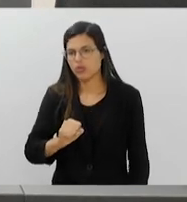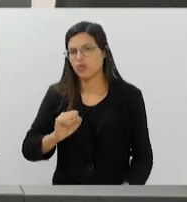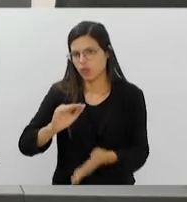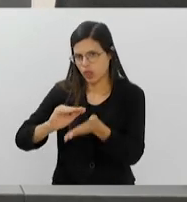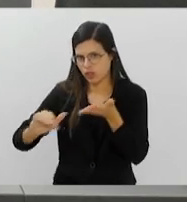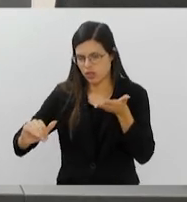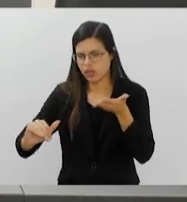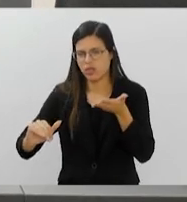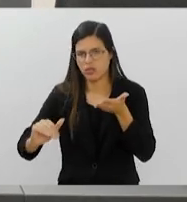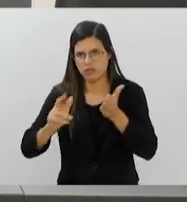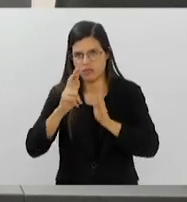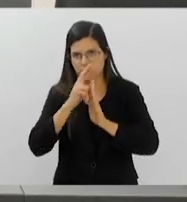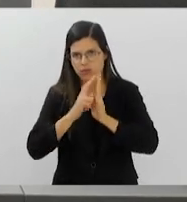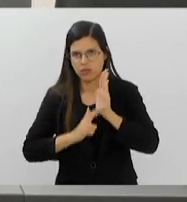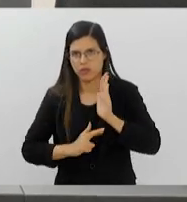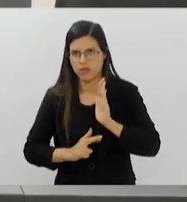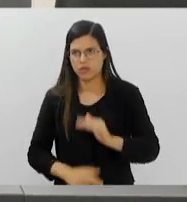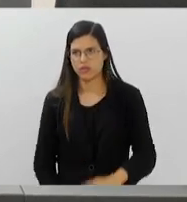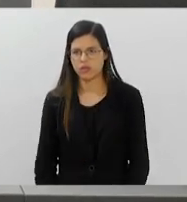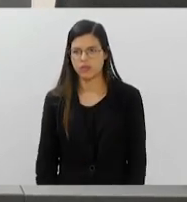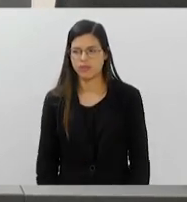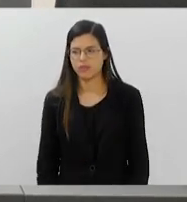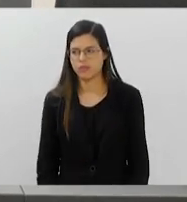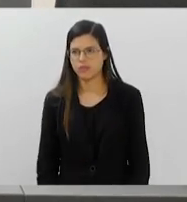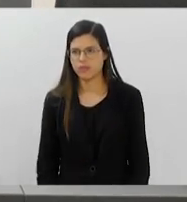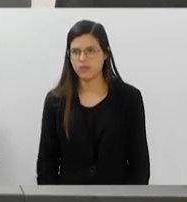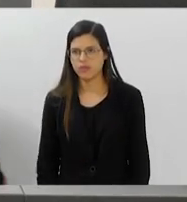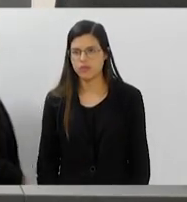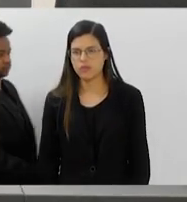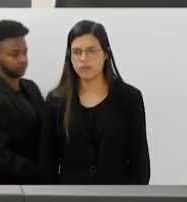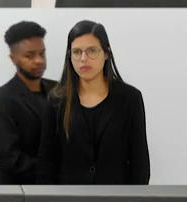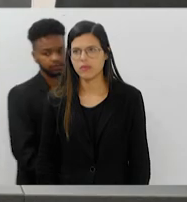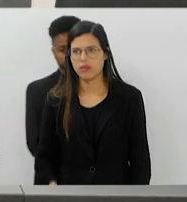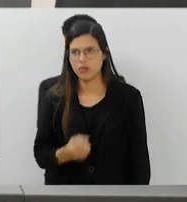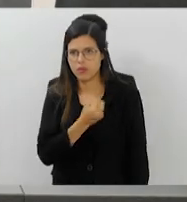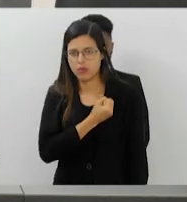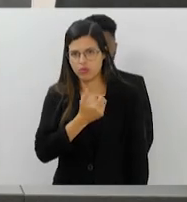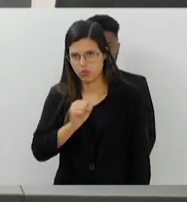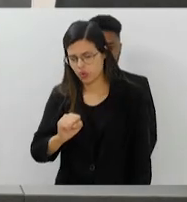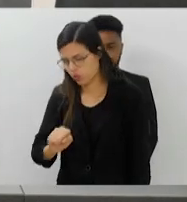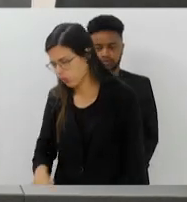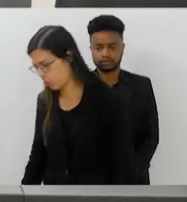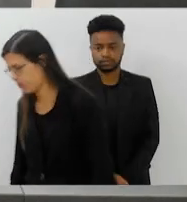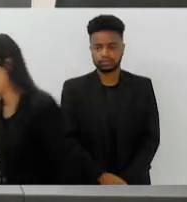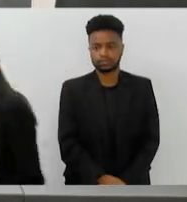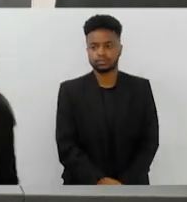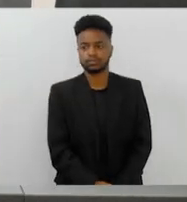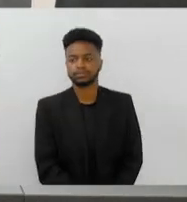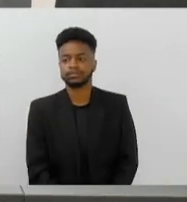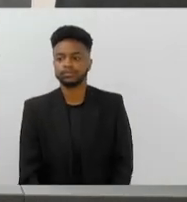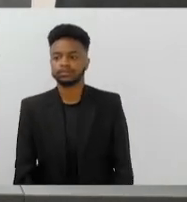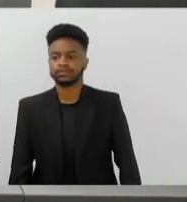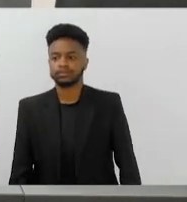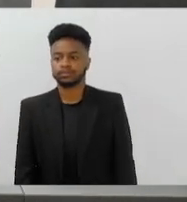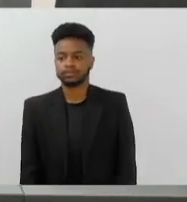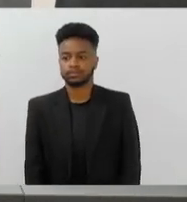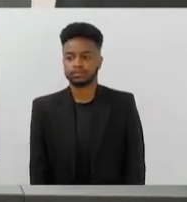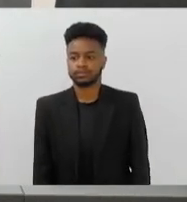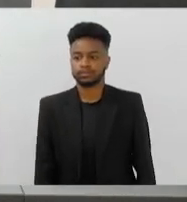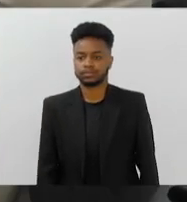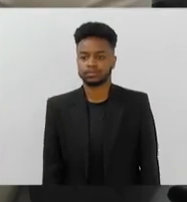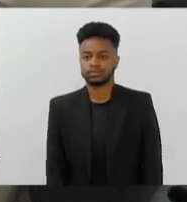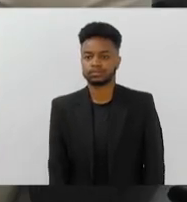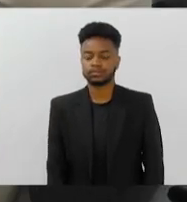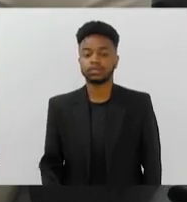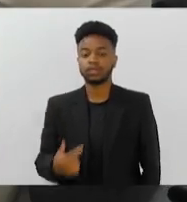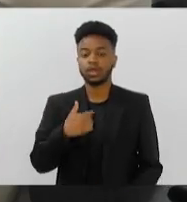foi retirado pelo relator. Espera aí, presidente, eu queria falar rapidamente sobre isso. O 18? É. Pelo seguinte, veja, eu